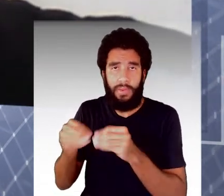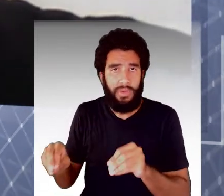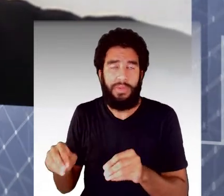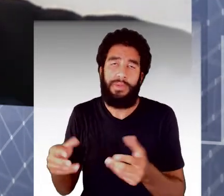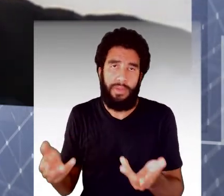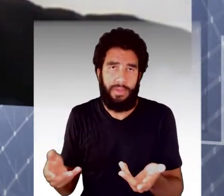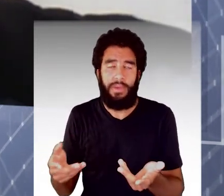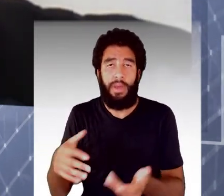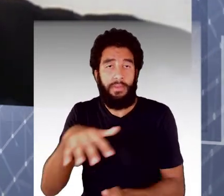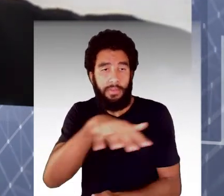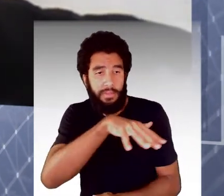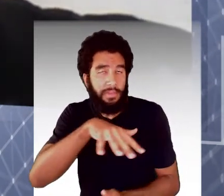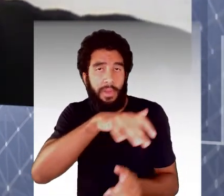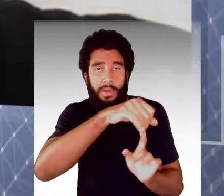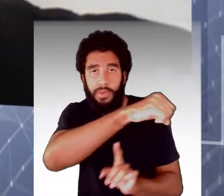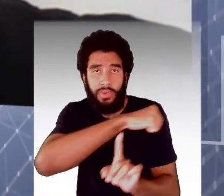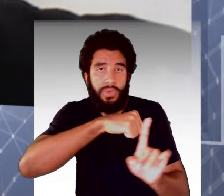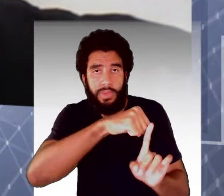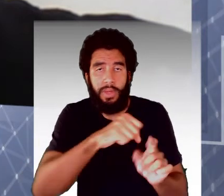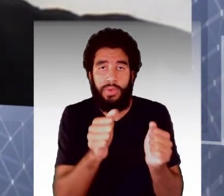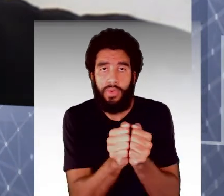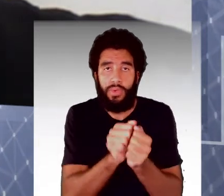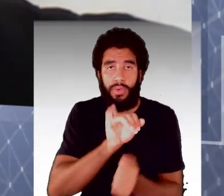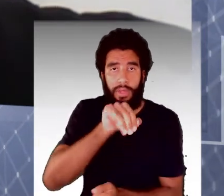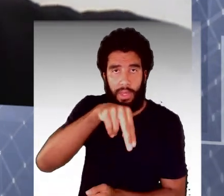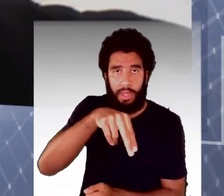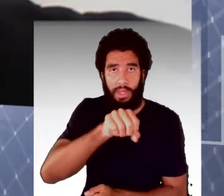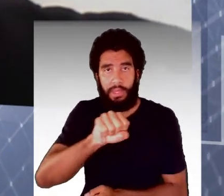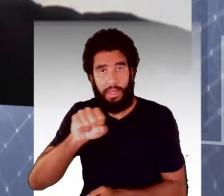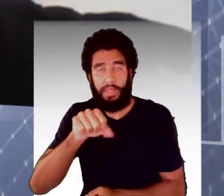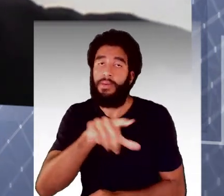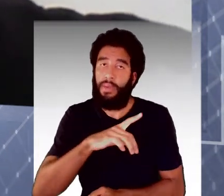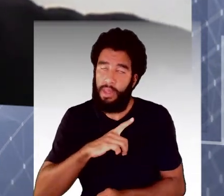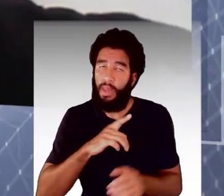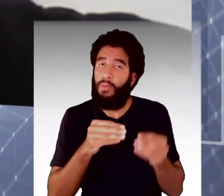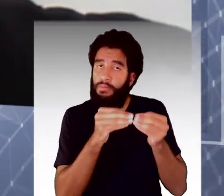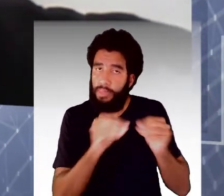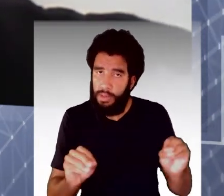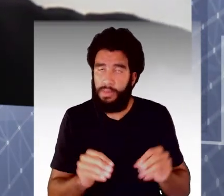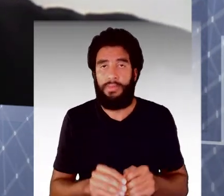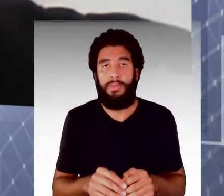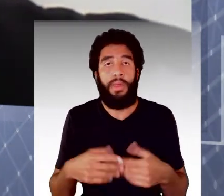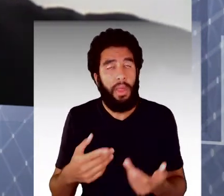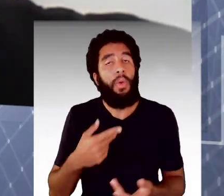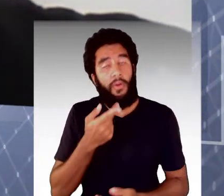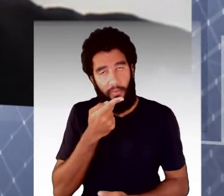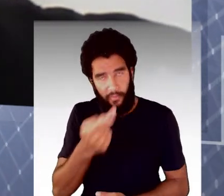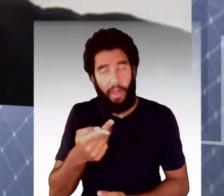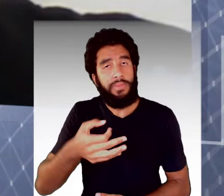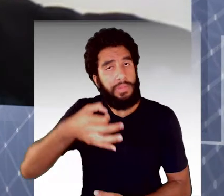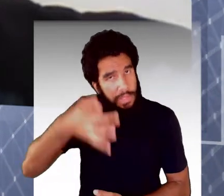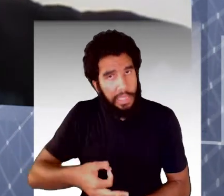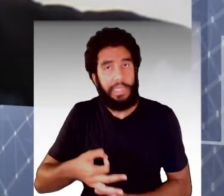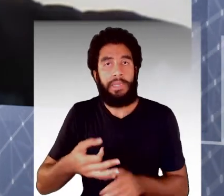passivo. Então, eu sou categórico em afirmar a proposta patronal de flexibilização da